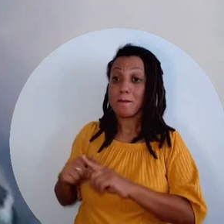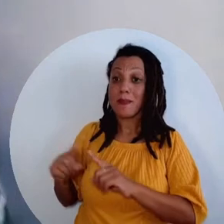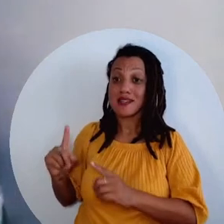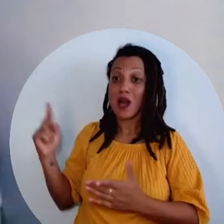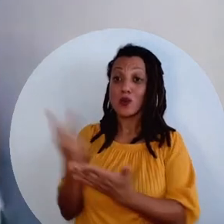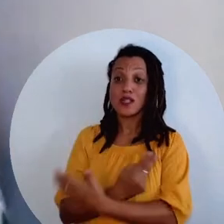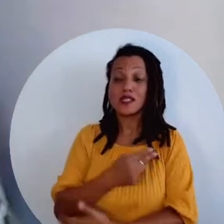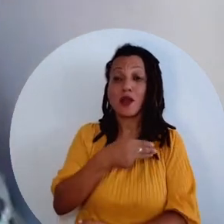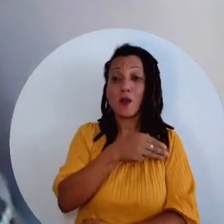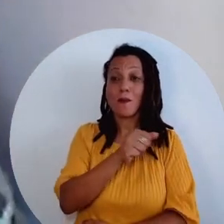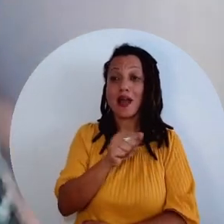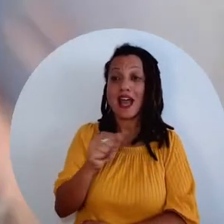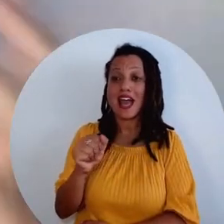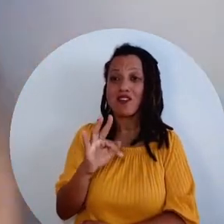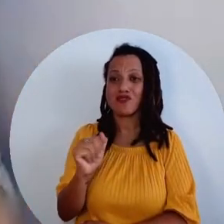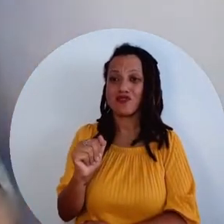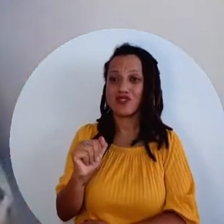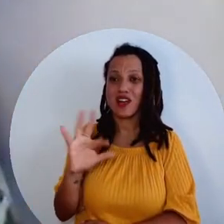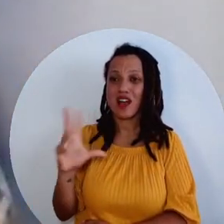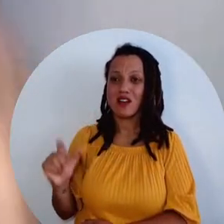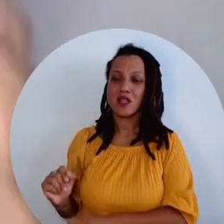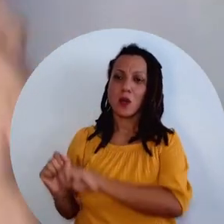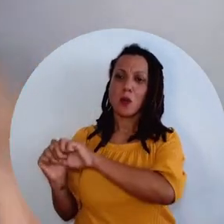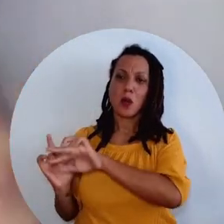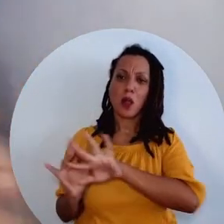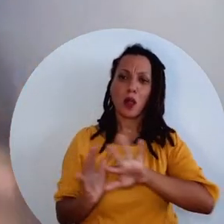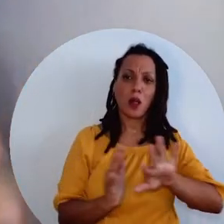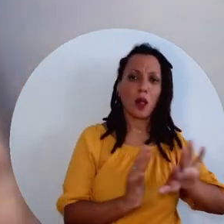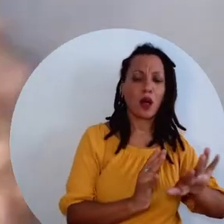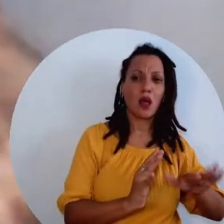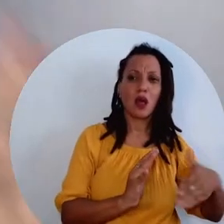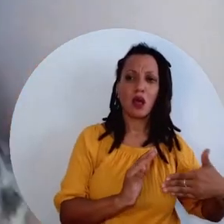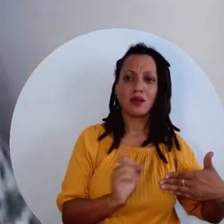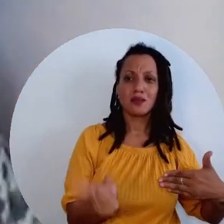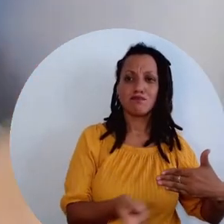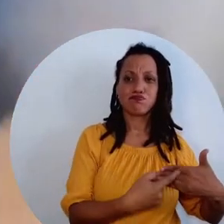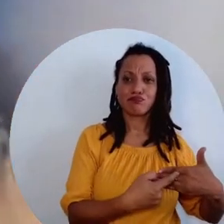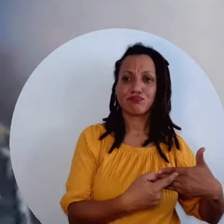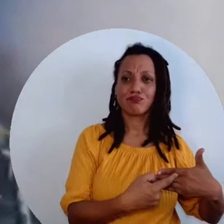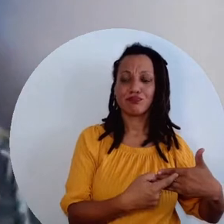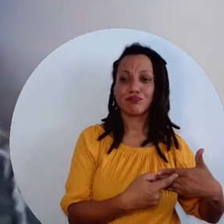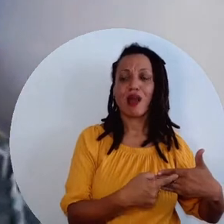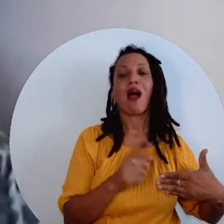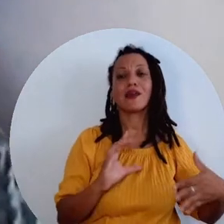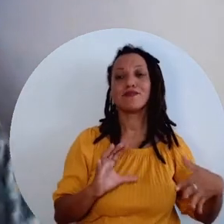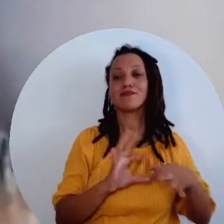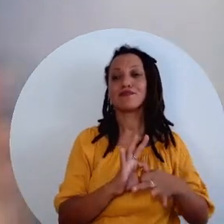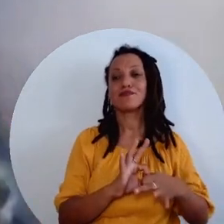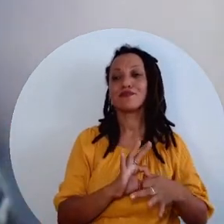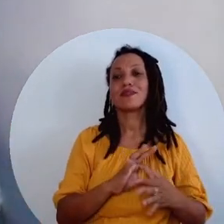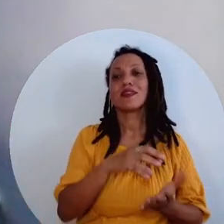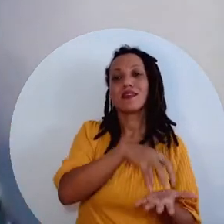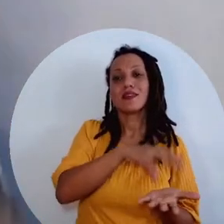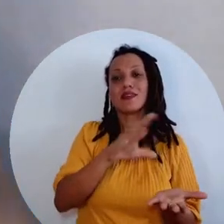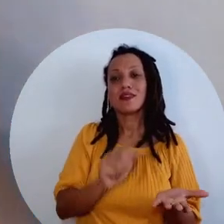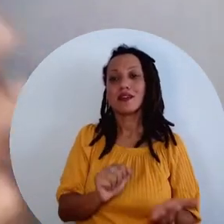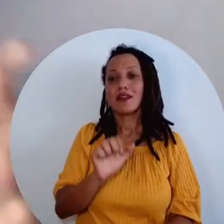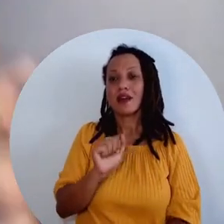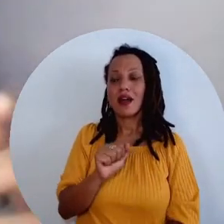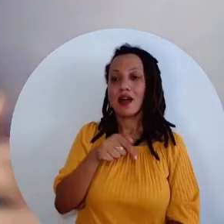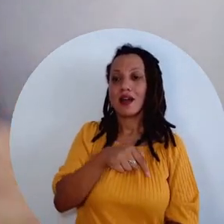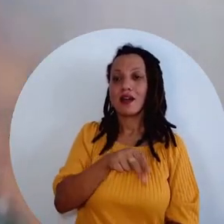nosso estado de Maafa, o matriarcado vai ser atrelado aos processos de aquilombamento. Ou seja,